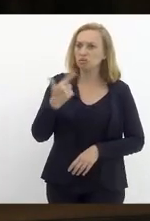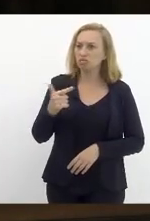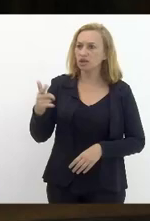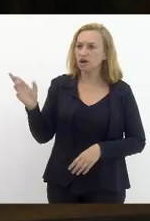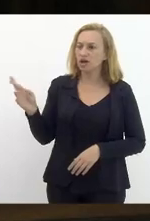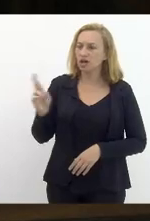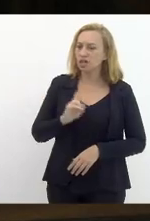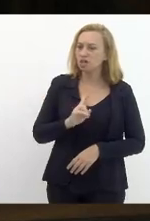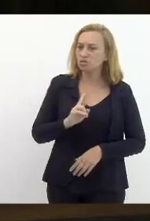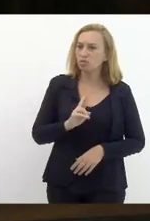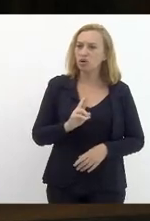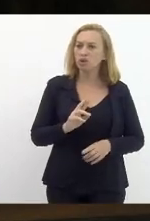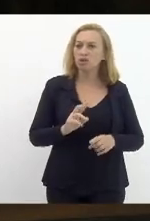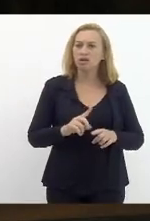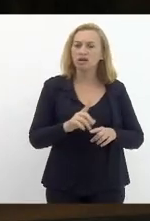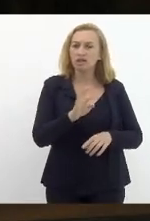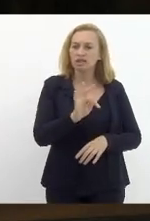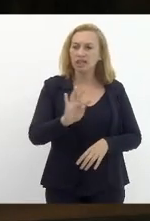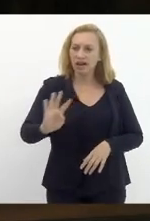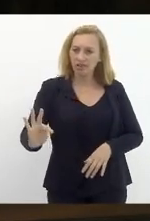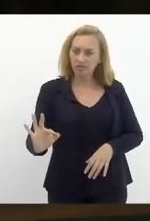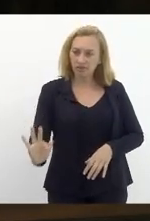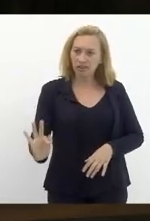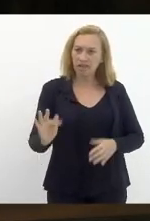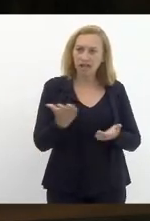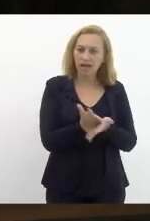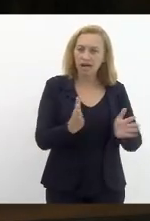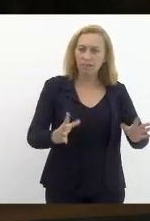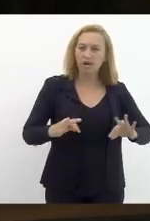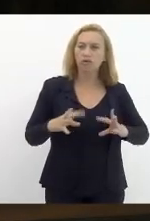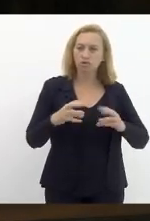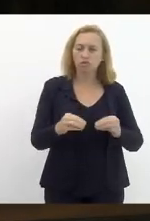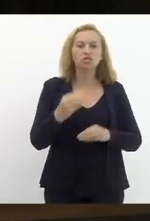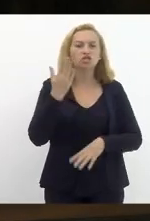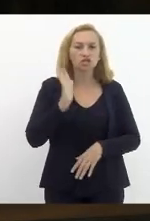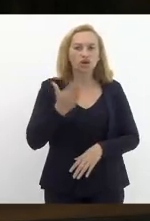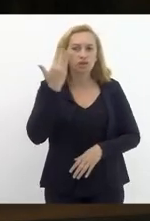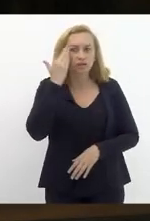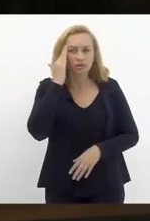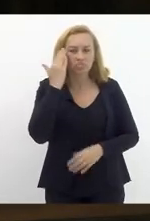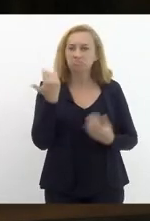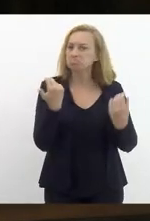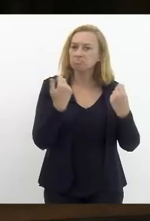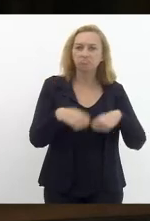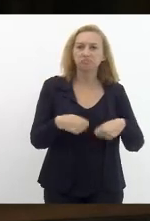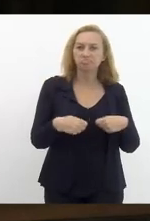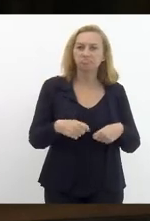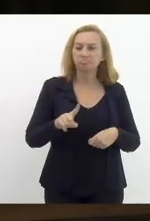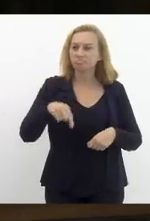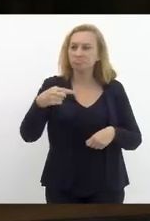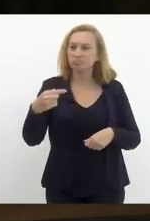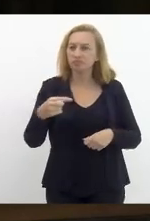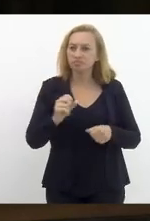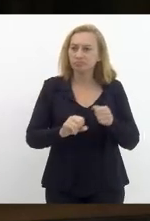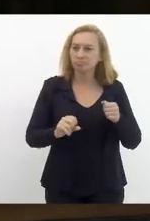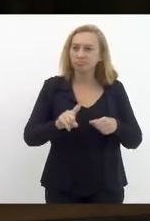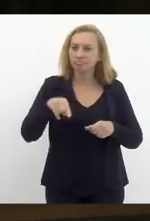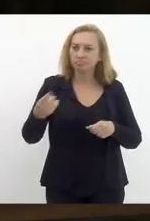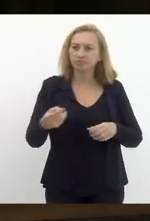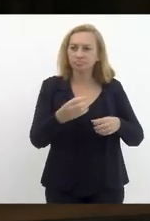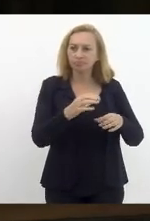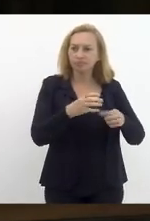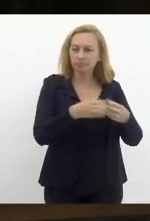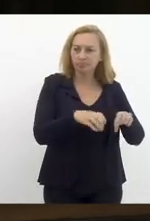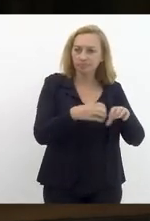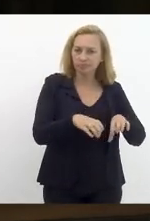é fazer o TAF, derrubar a barreira, fazer, e já ter o entendimento que não precisa fazer outro concurso, que vai